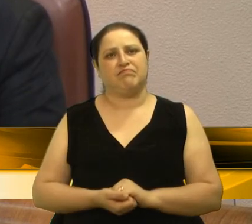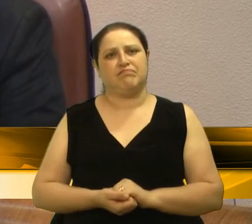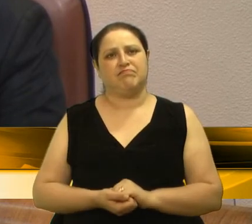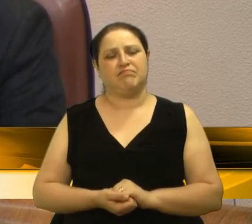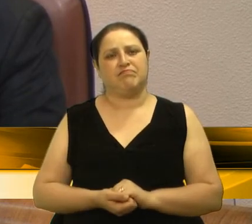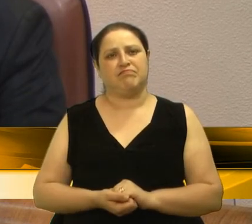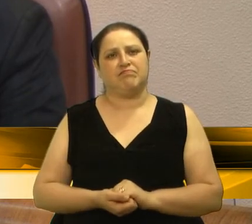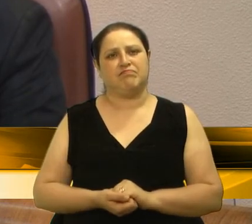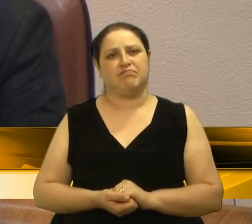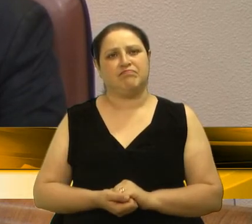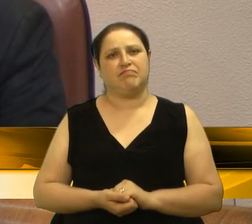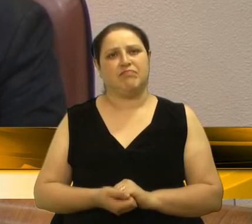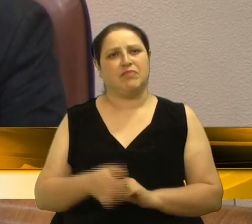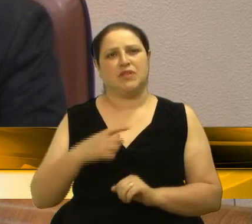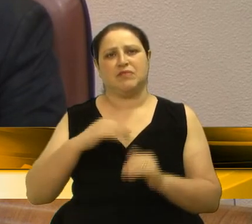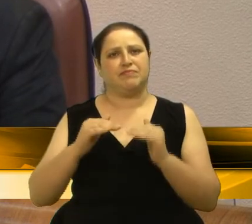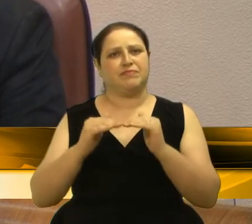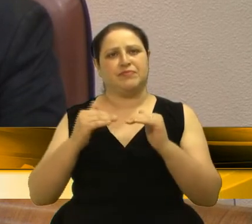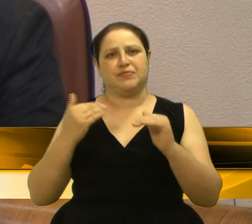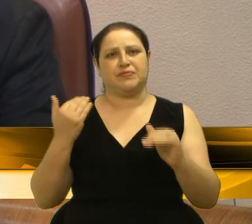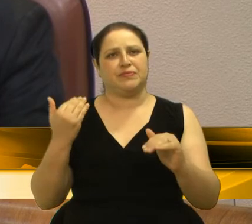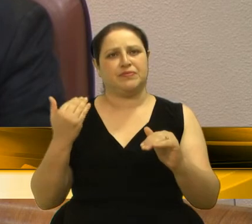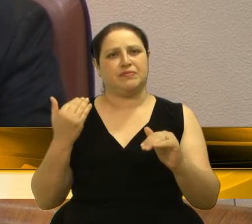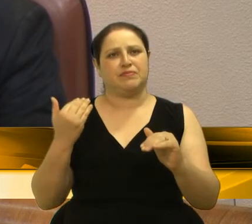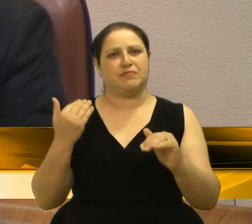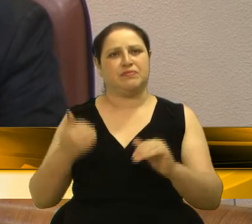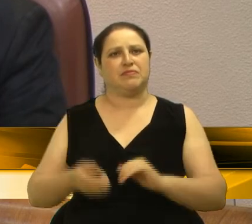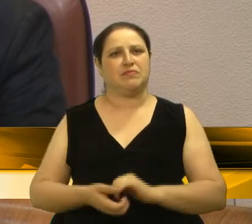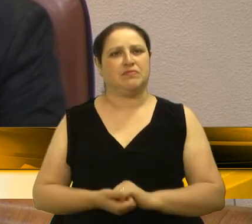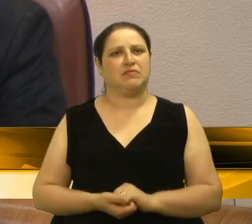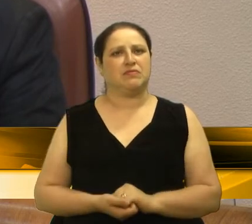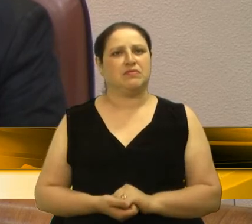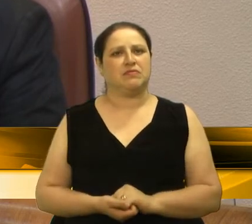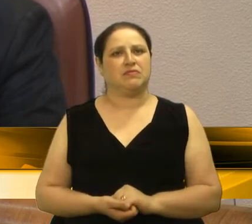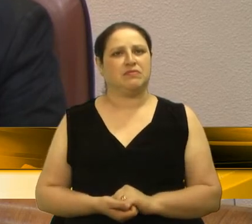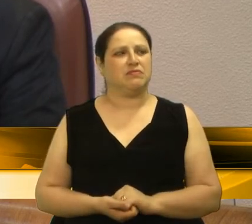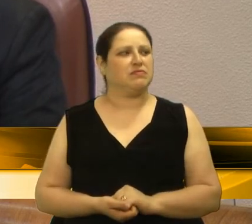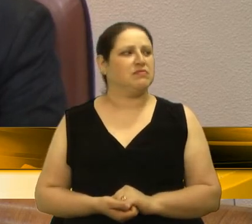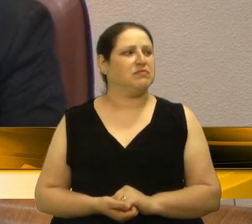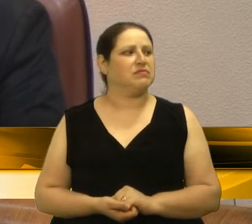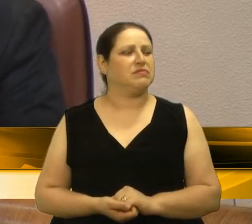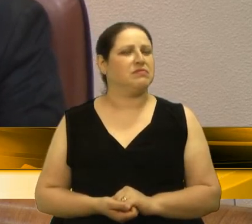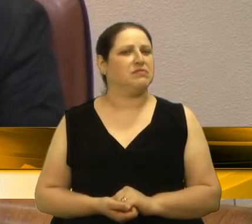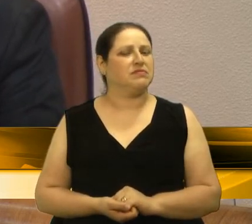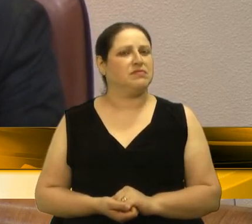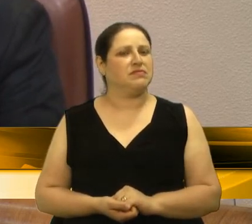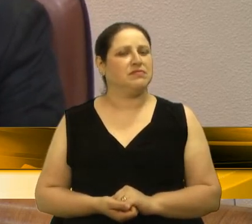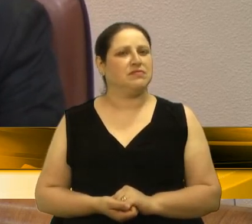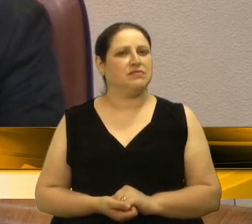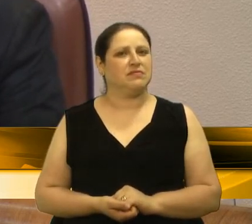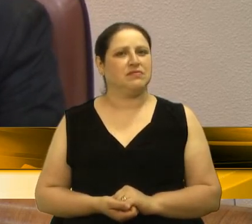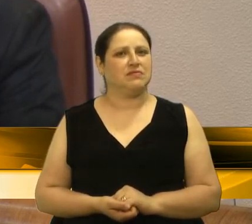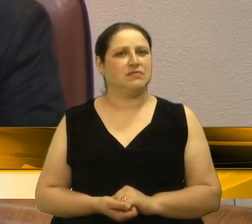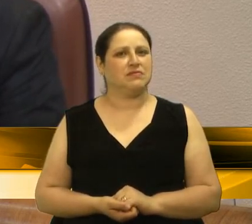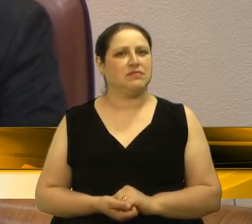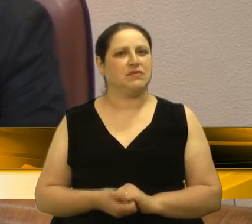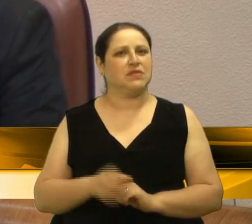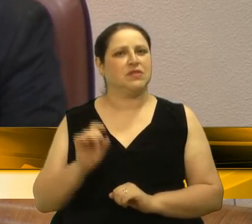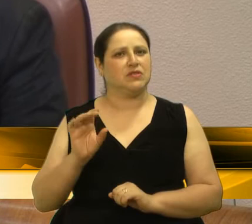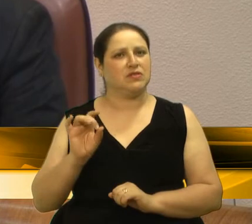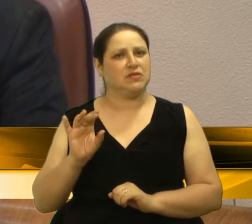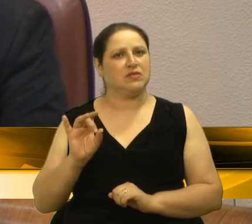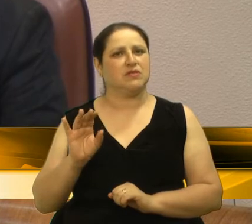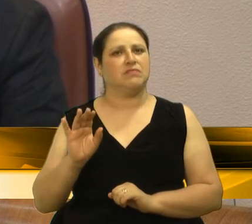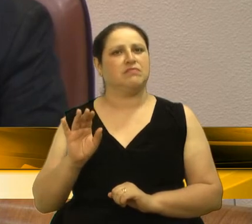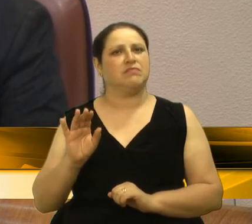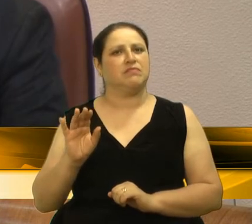desborda do procedimento previsto no Decreto-Lei nº 201/67, que estabelece que somente acompanharão